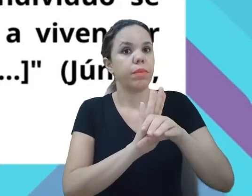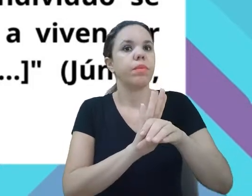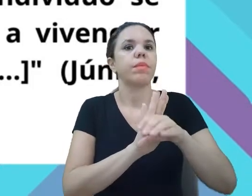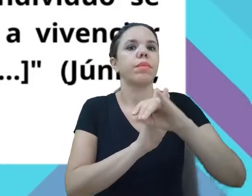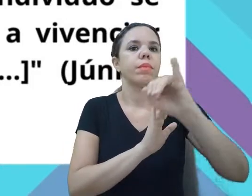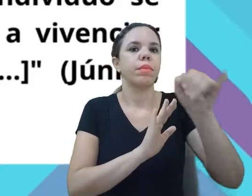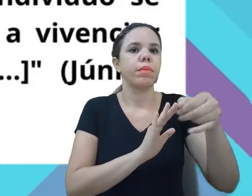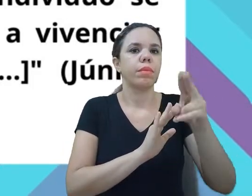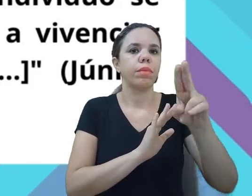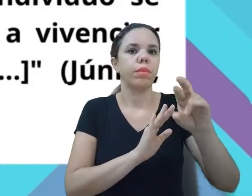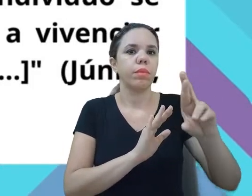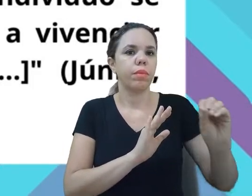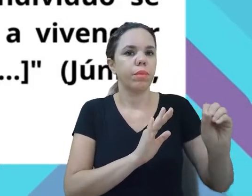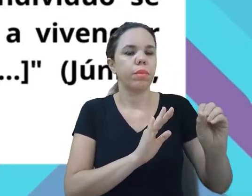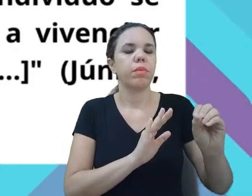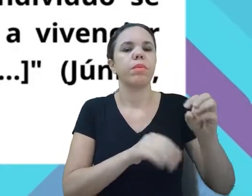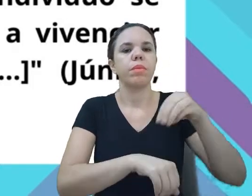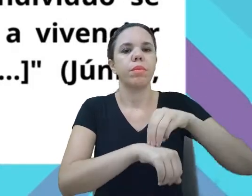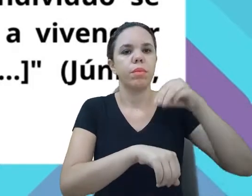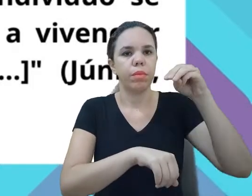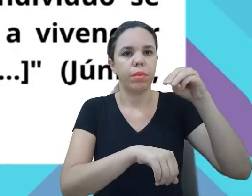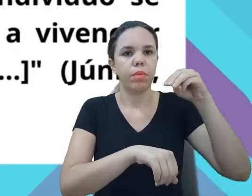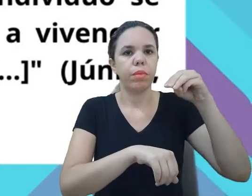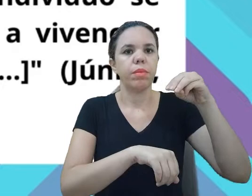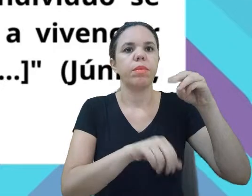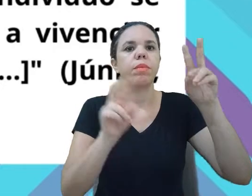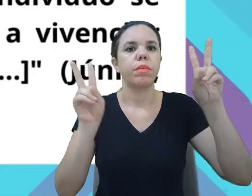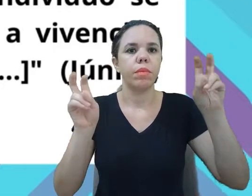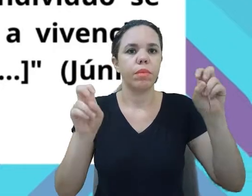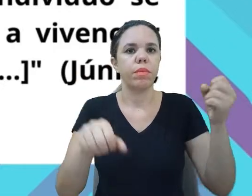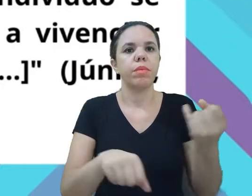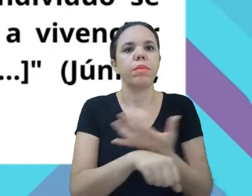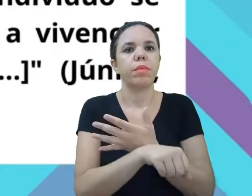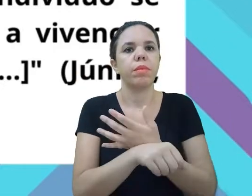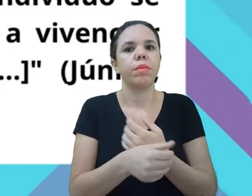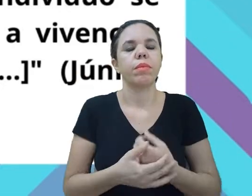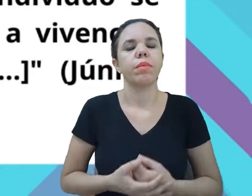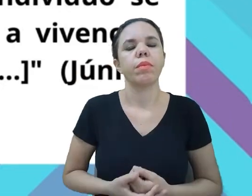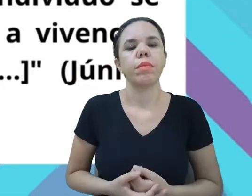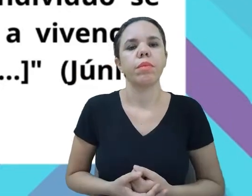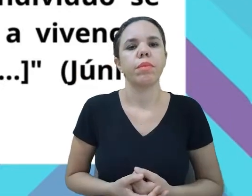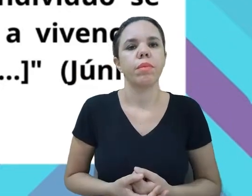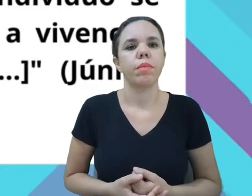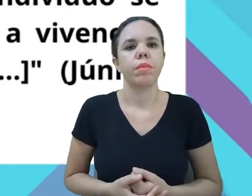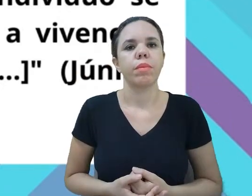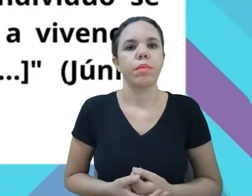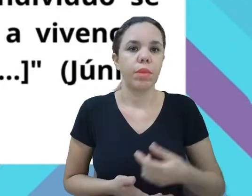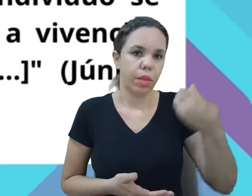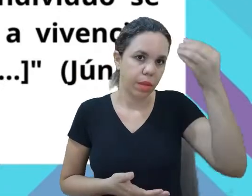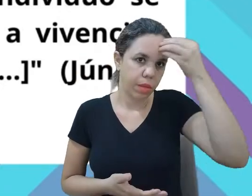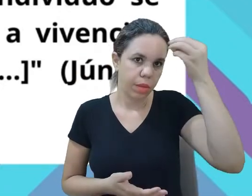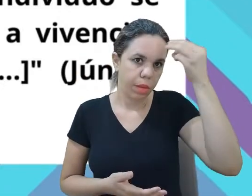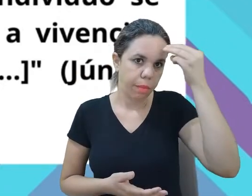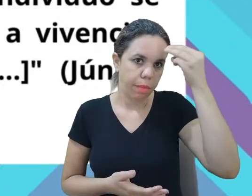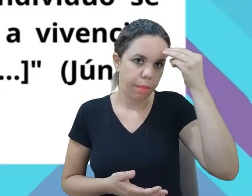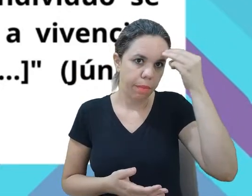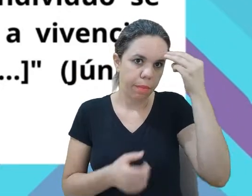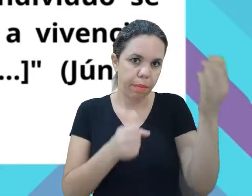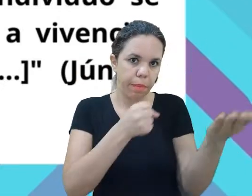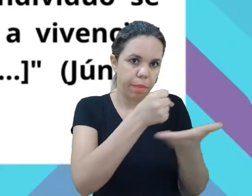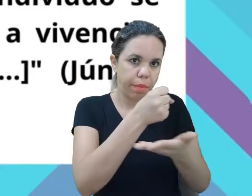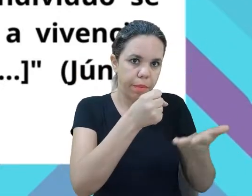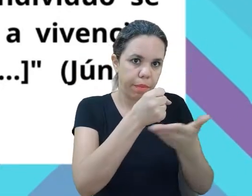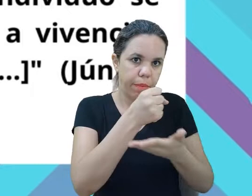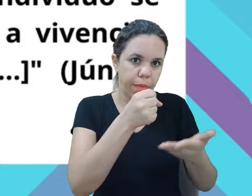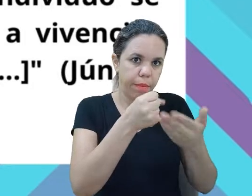conceito também trazido por Júnior em sua dissertação de mestrado a respeito das emoções. Cada memória